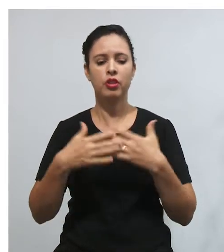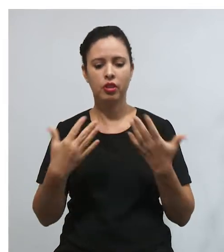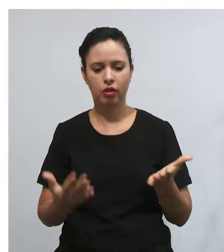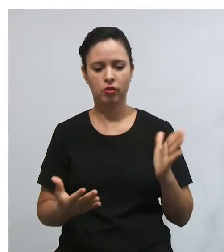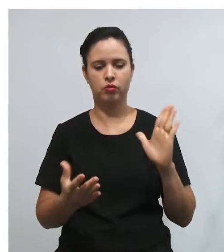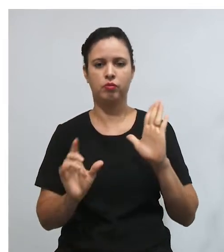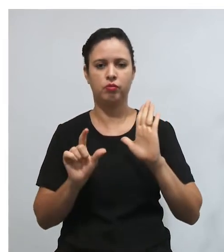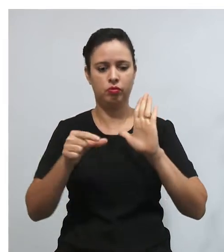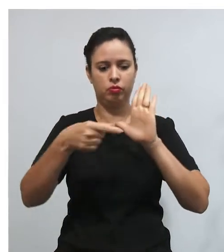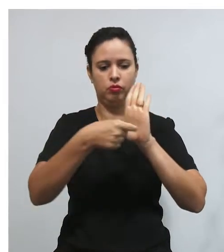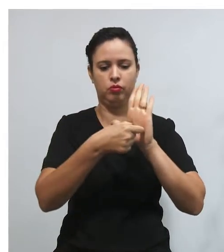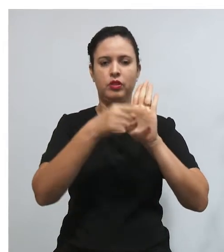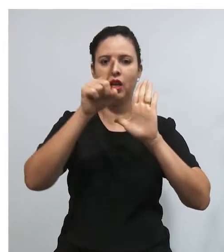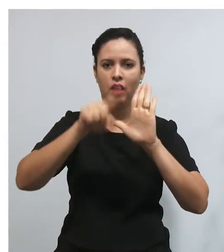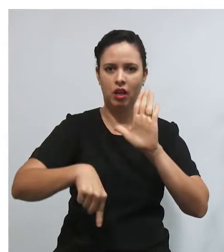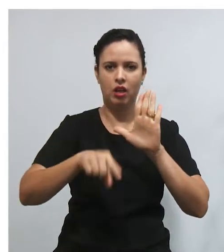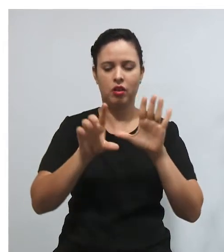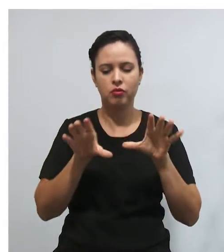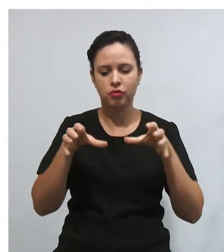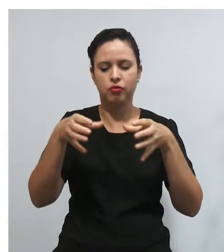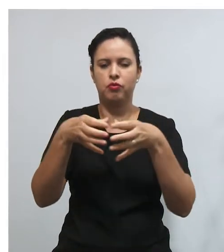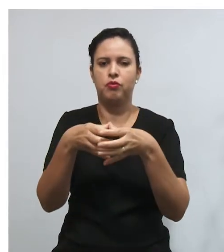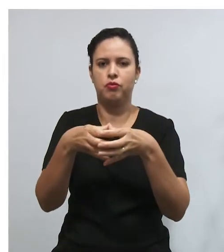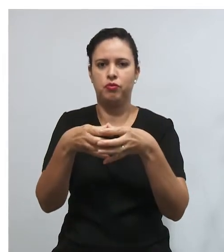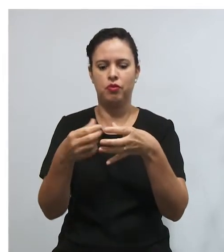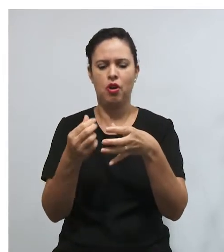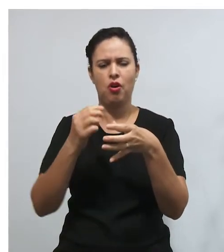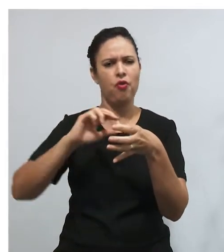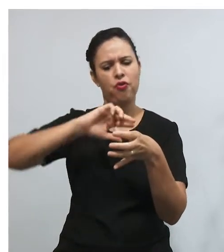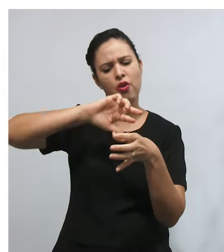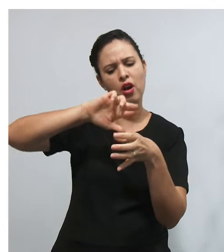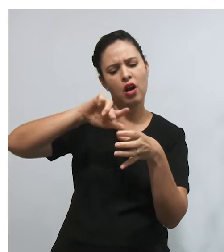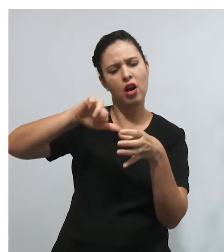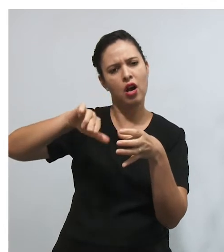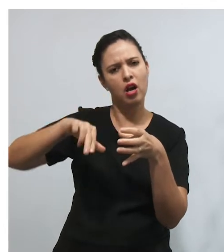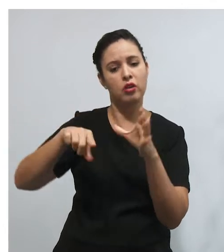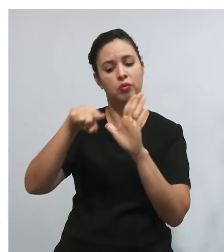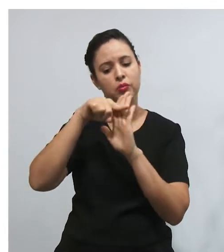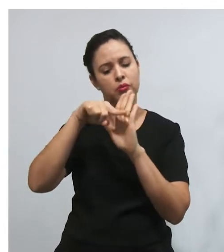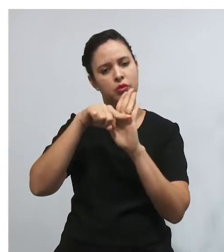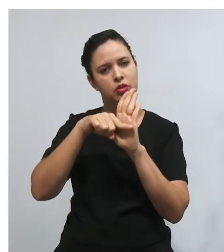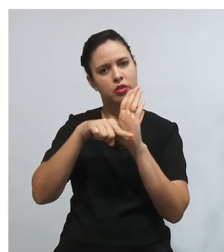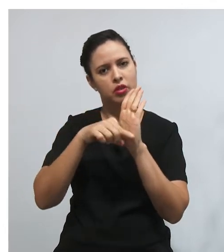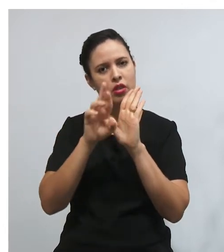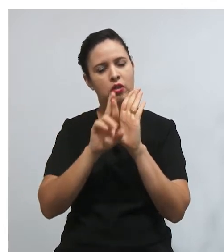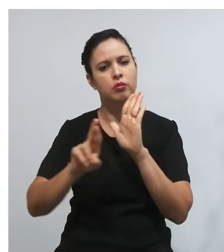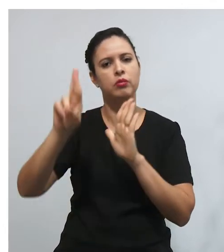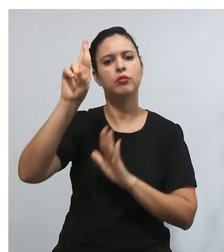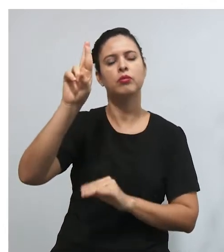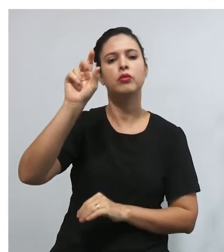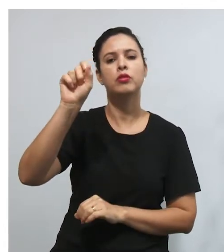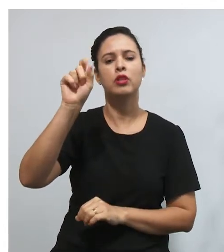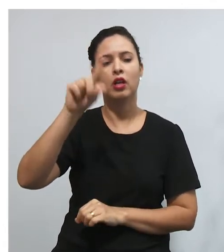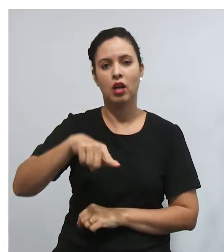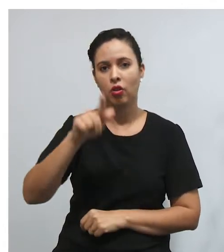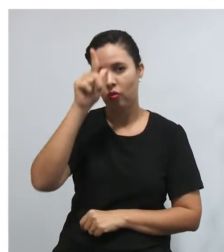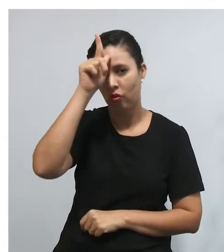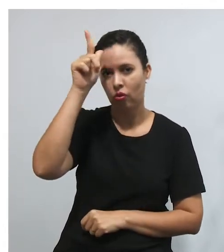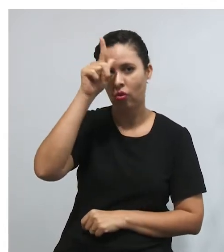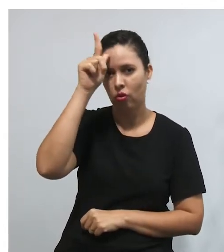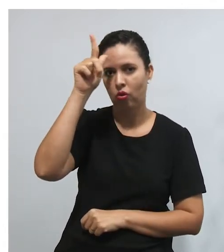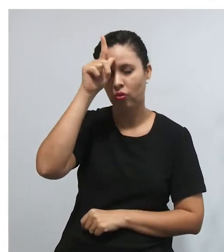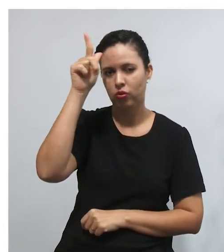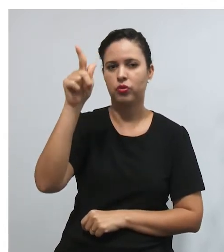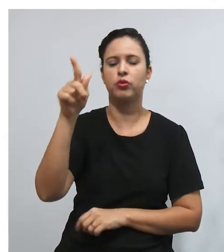ele é um conjunto de programas, vou colocar aqui, ó, conjunto de programas responsáveis pela lógica do